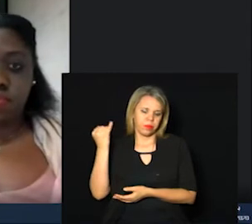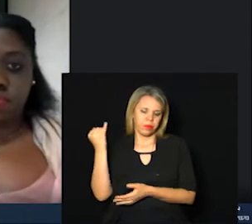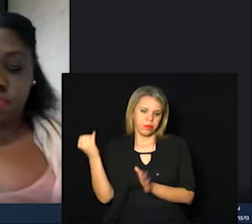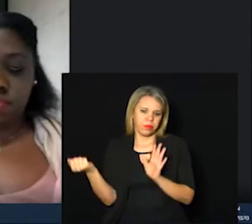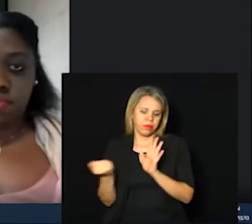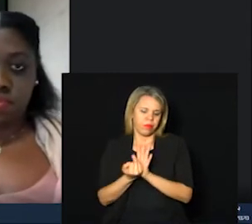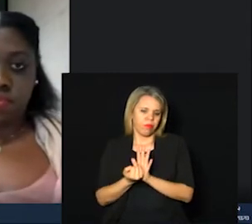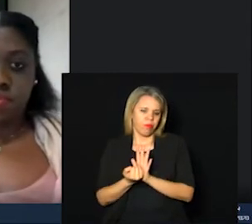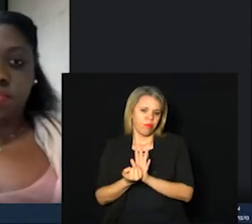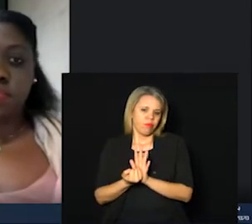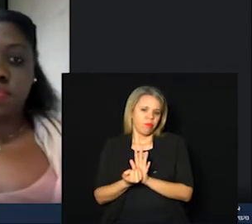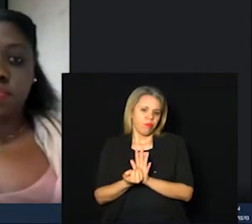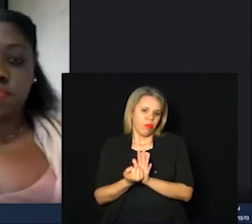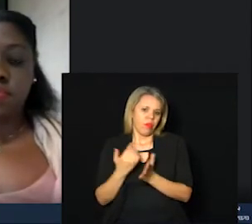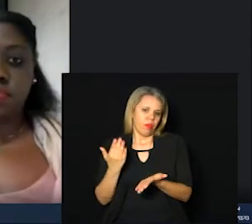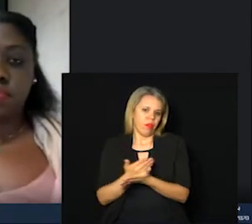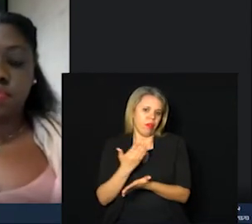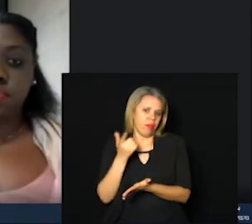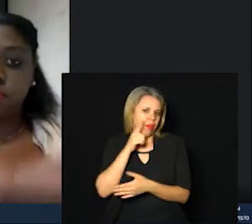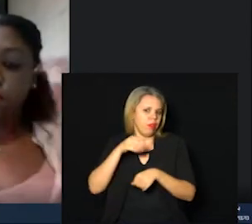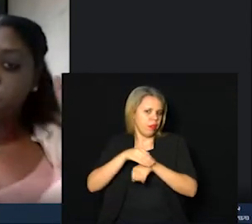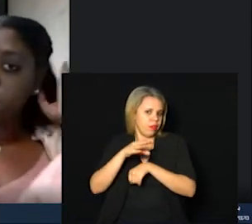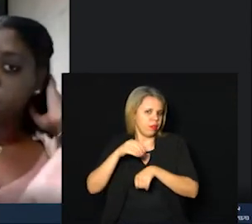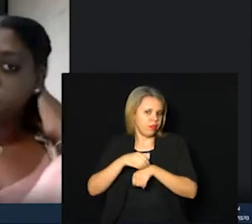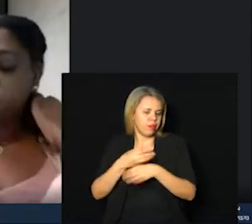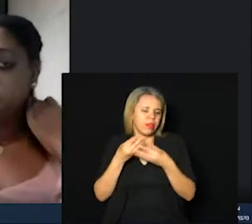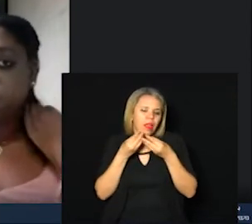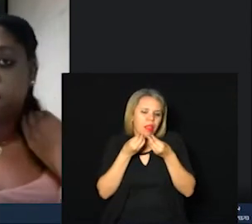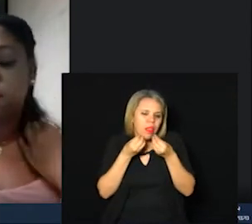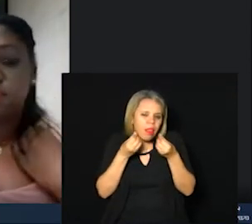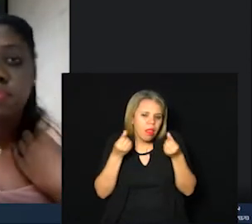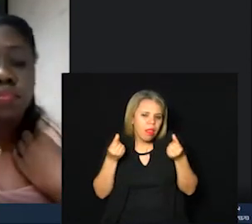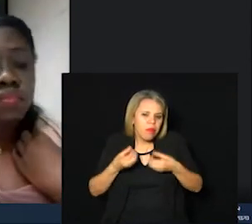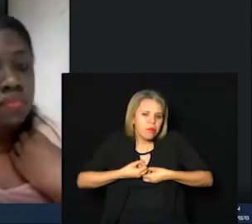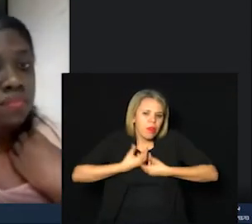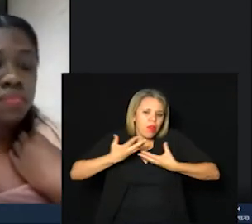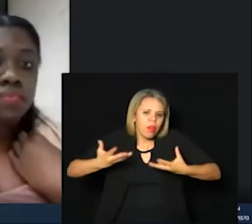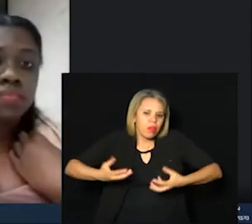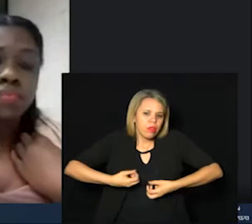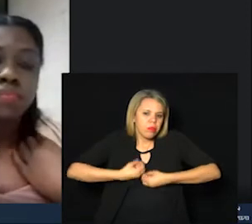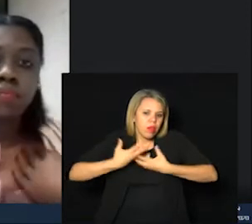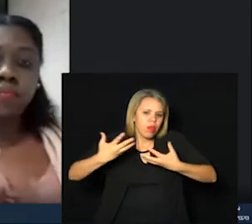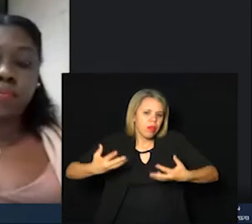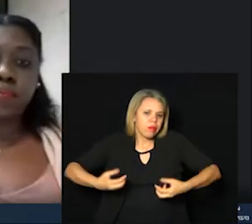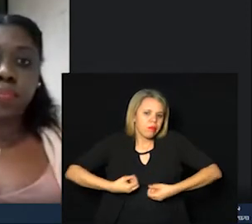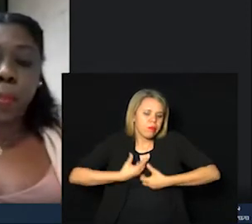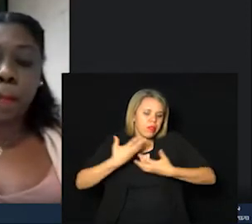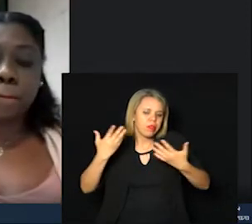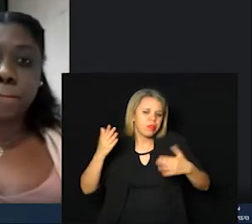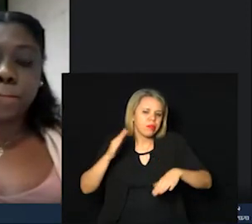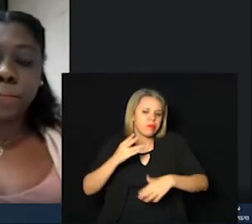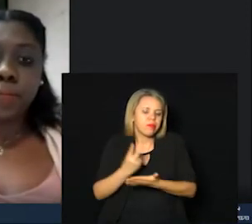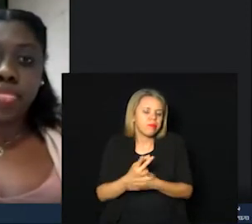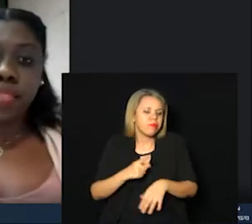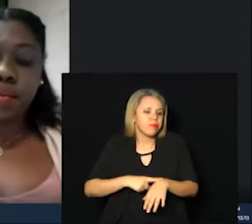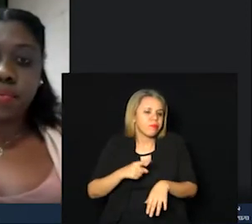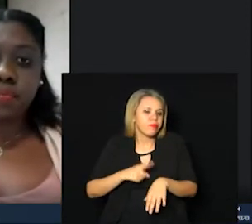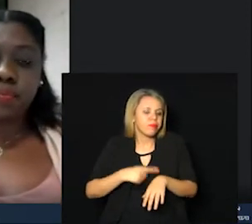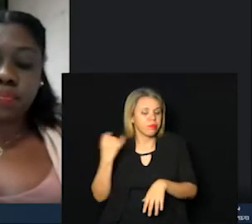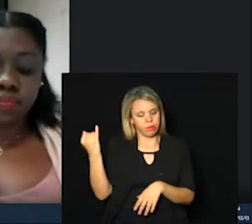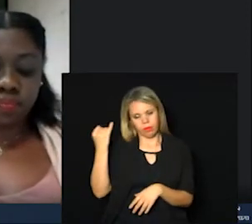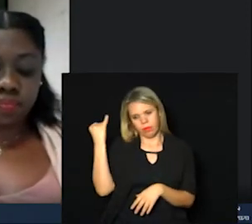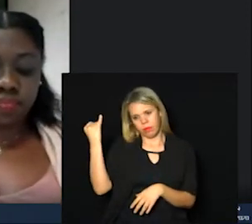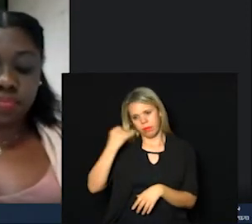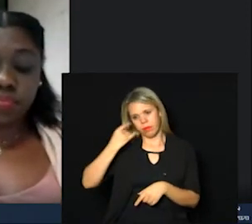marcante, né, é que o livro consegue trazer uma docilidade de uma poesia, de um poeta, ao mesmo tempo que traz a importância,